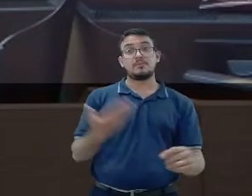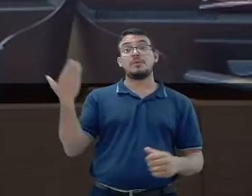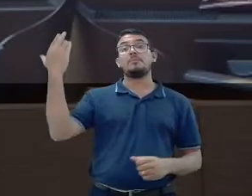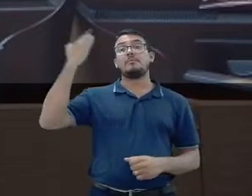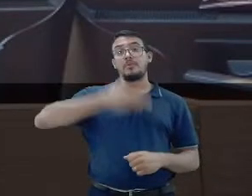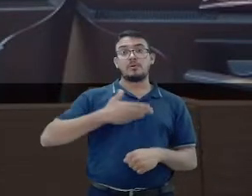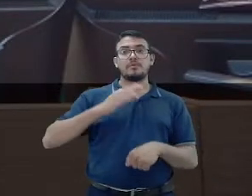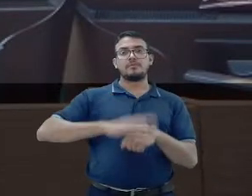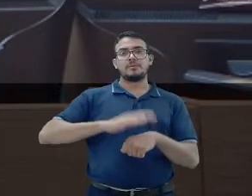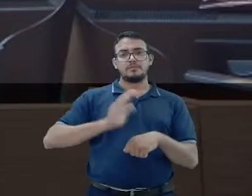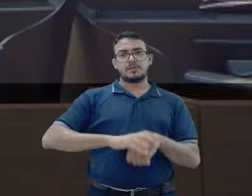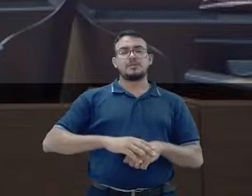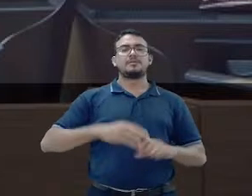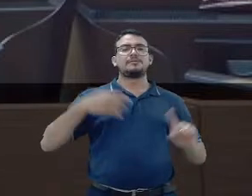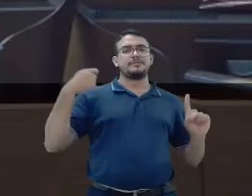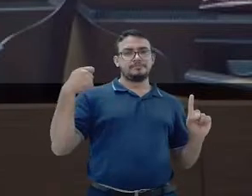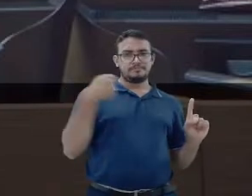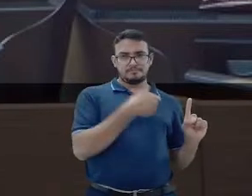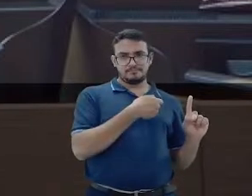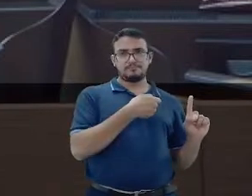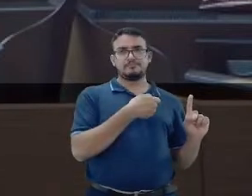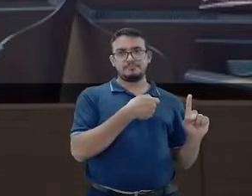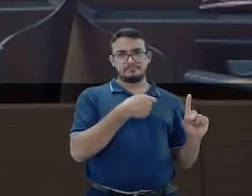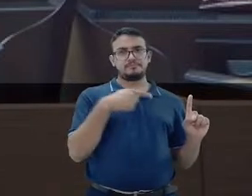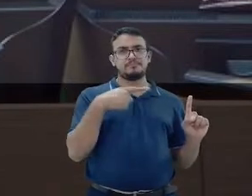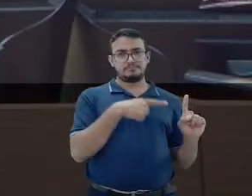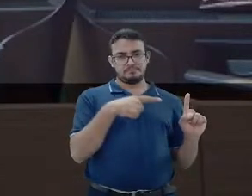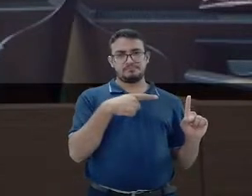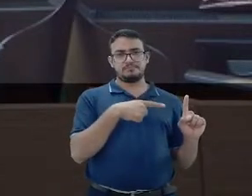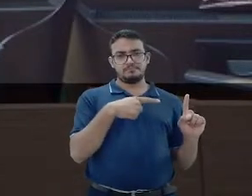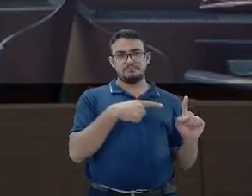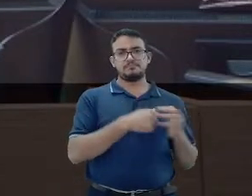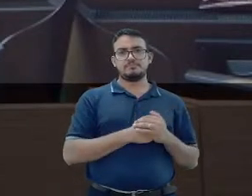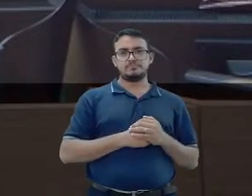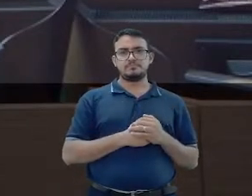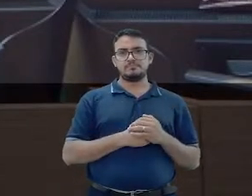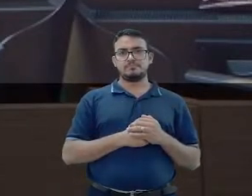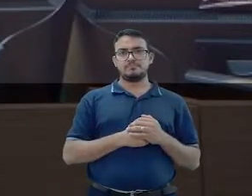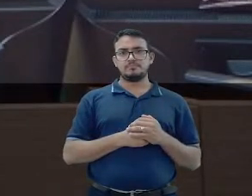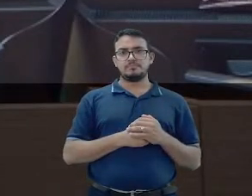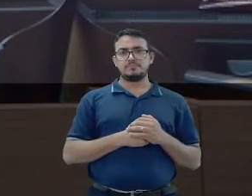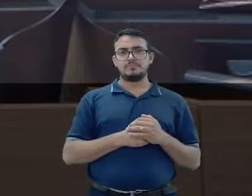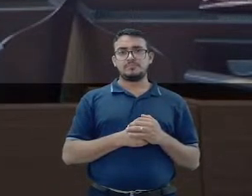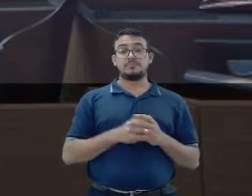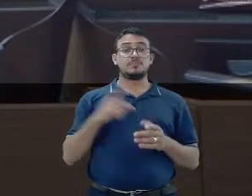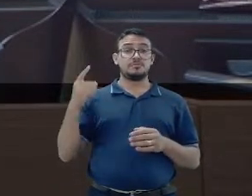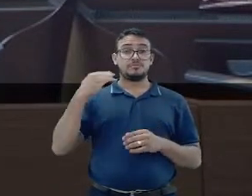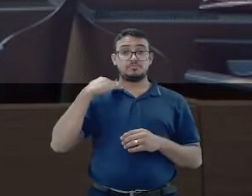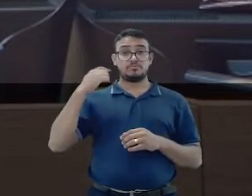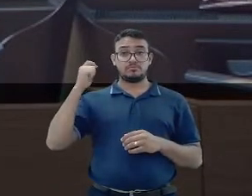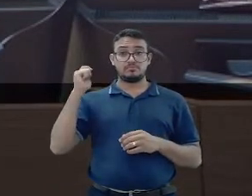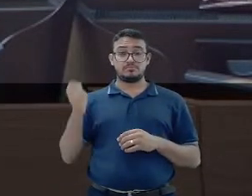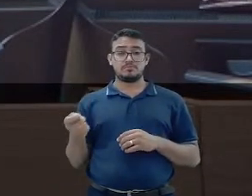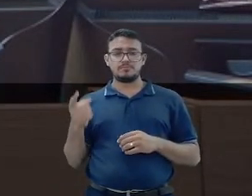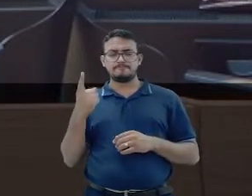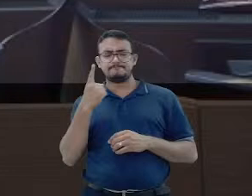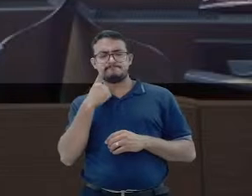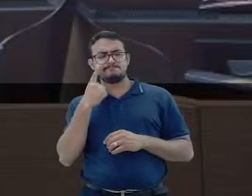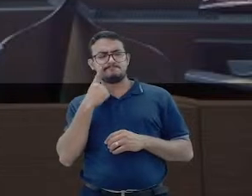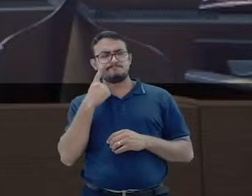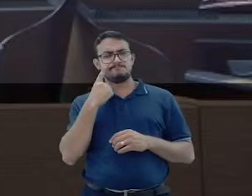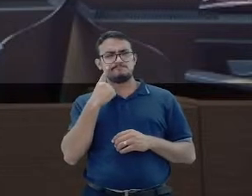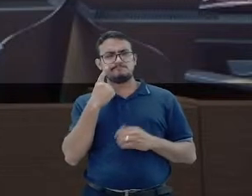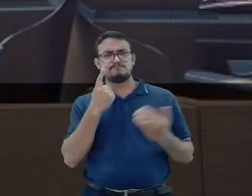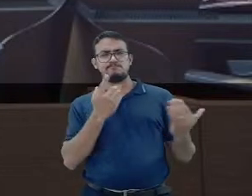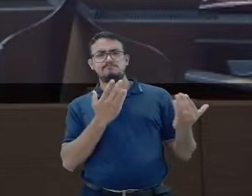autora, toda ela. Com relação à valoração dos depoimentos, a impressão do julgador da origem deve ser prestigiada, à luz